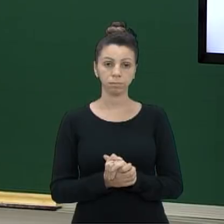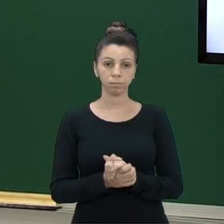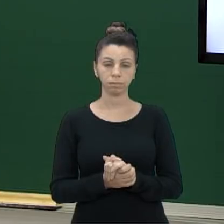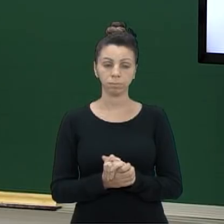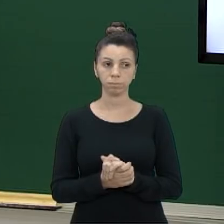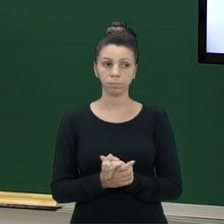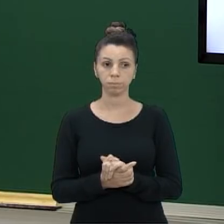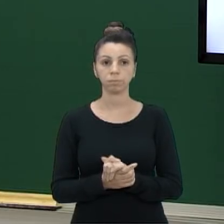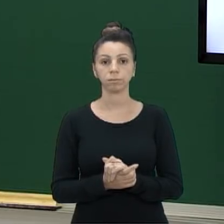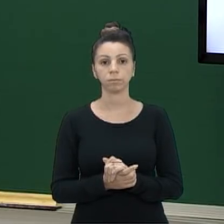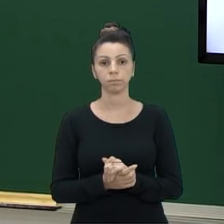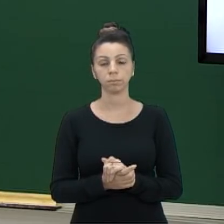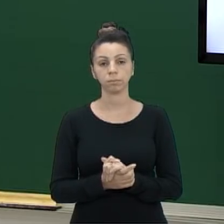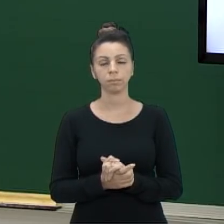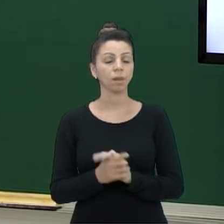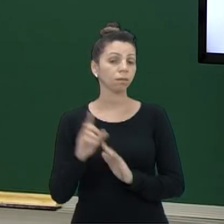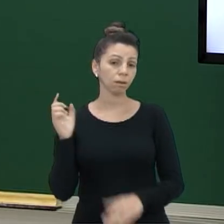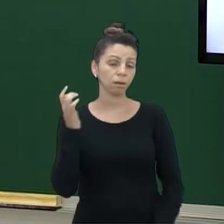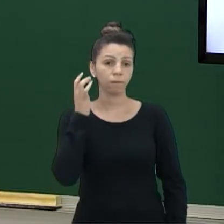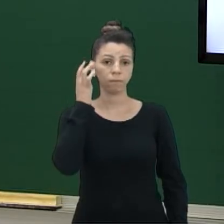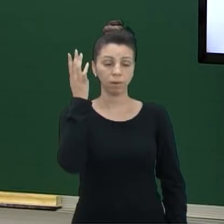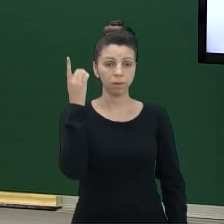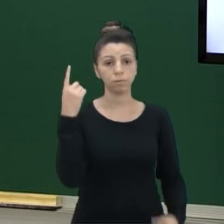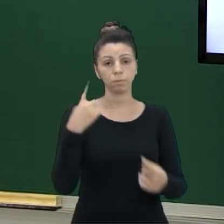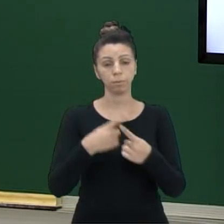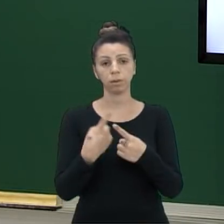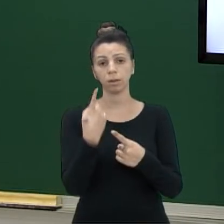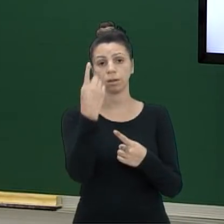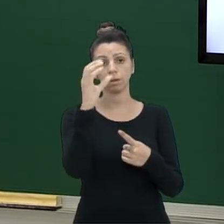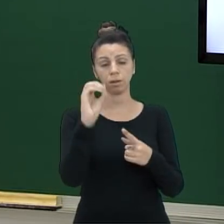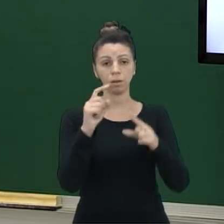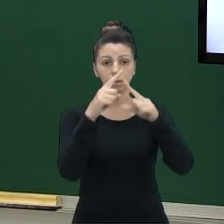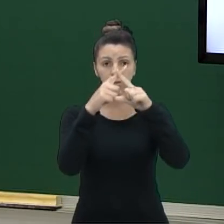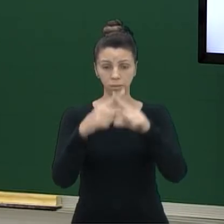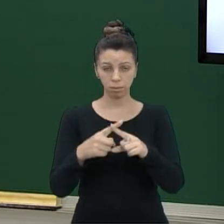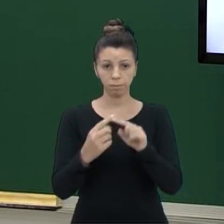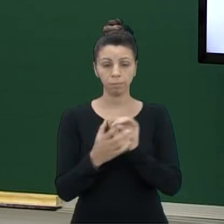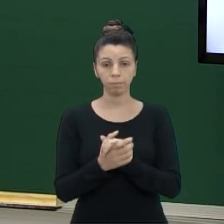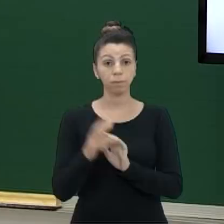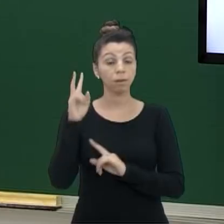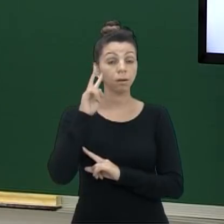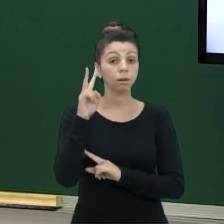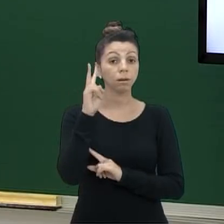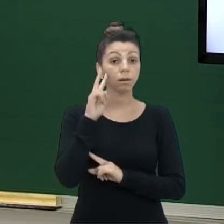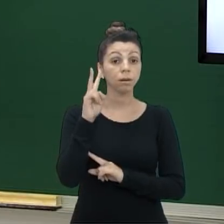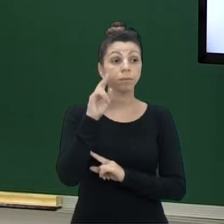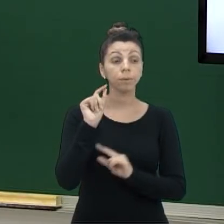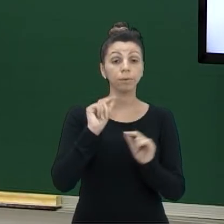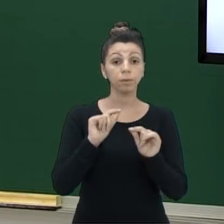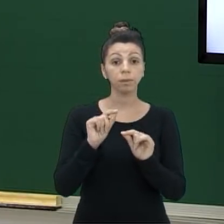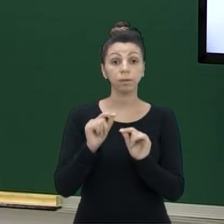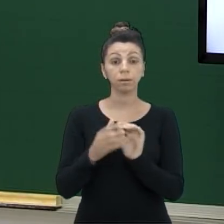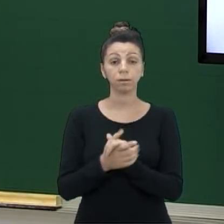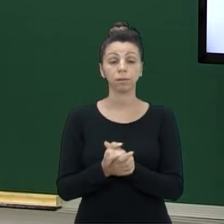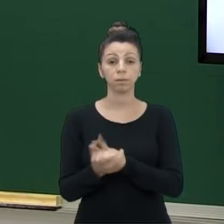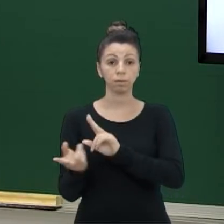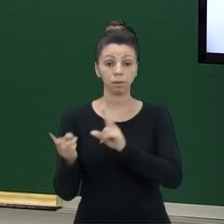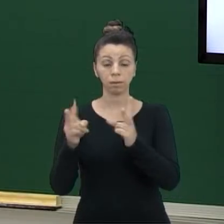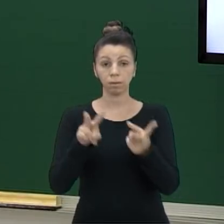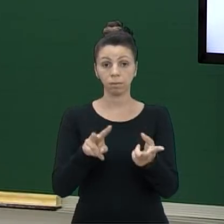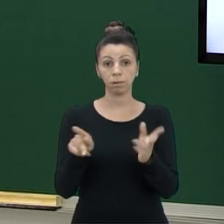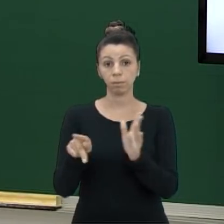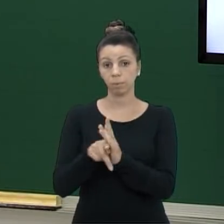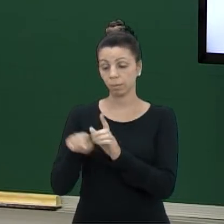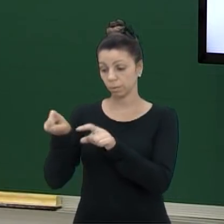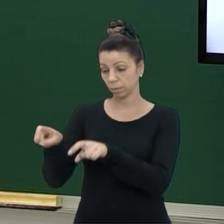gente consegue fazer isso com facilidade. Lembra naquelas unidades agrárias? Não tinha como usar esse tipo de artifício graças à